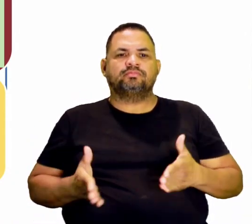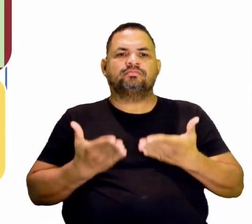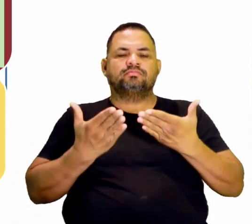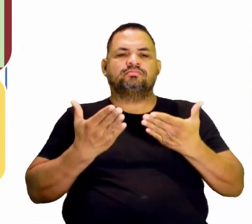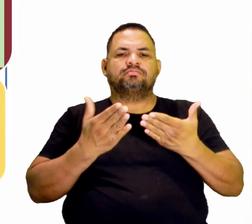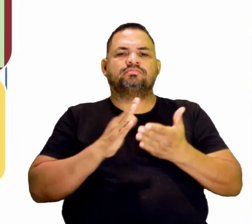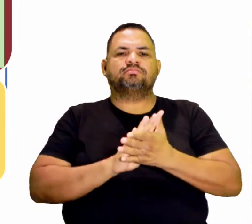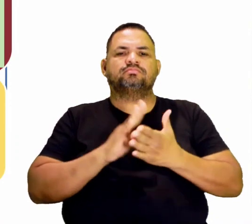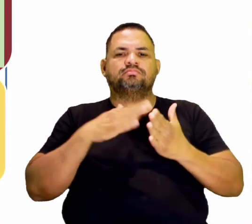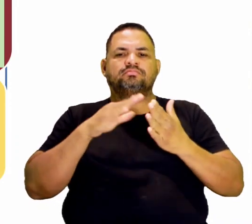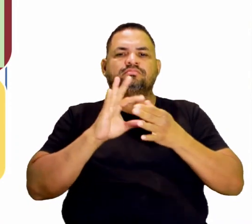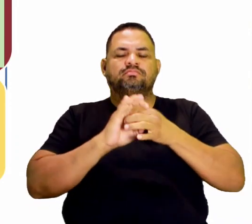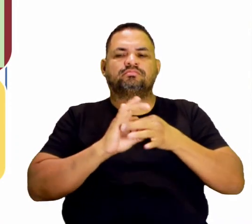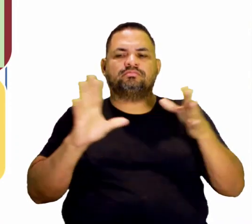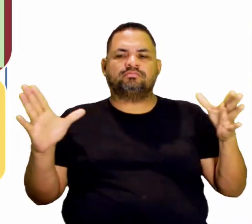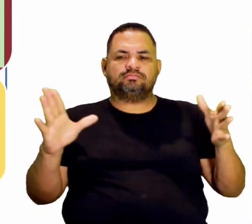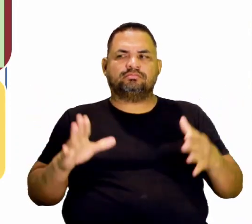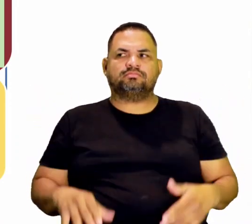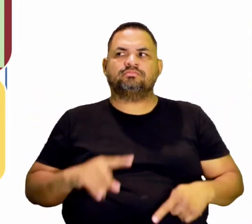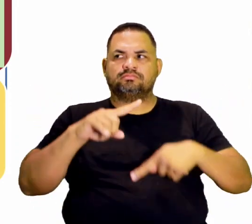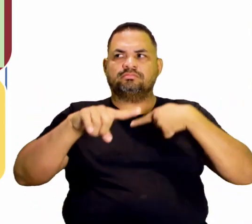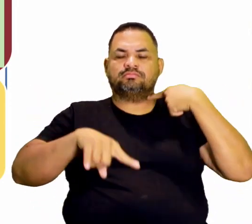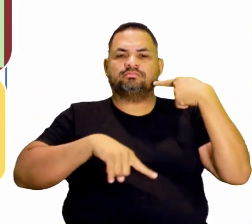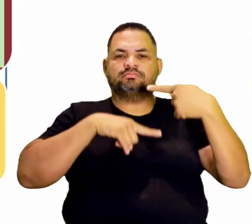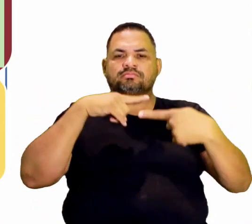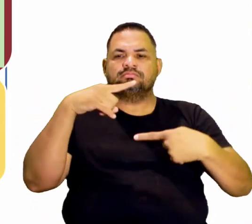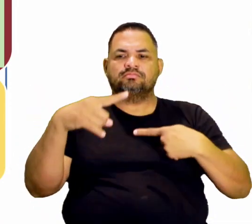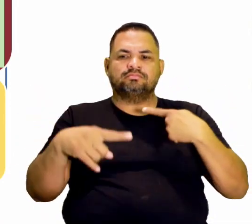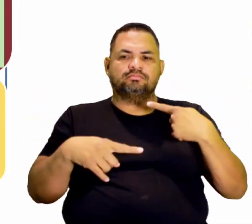né? E aí depois